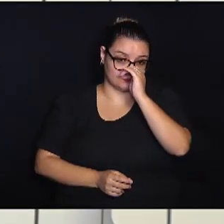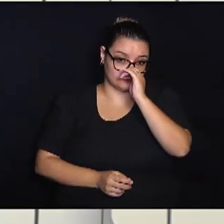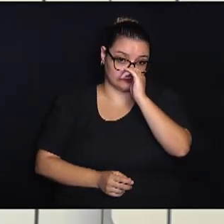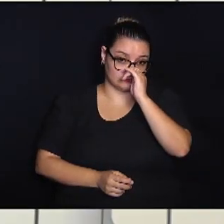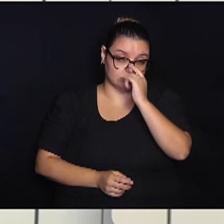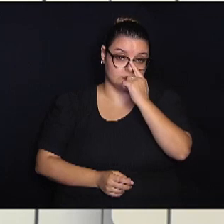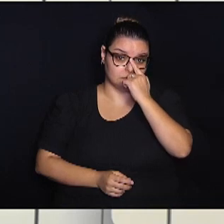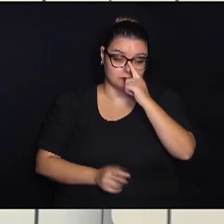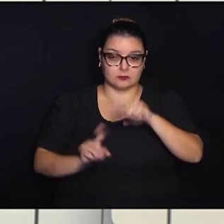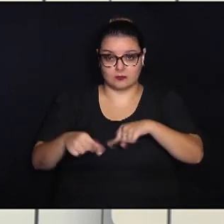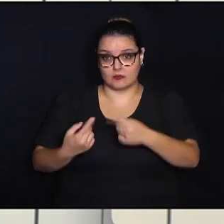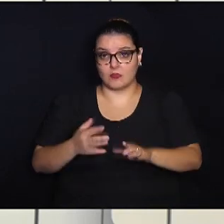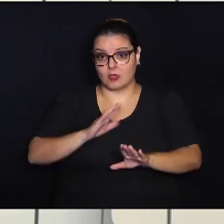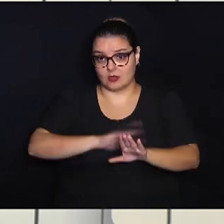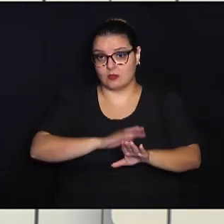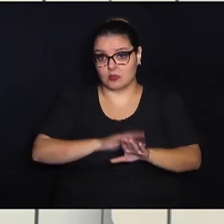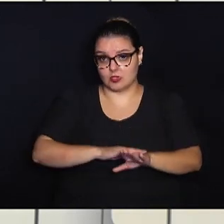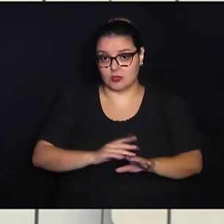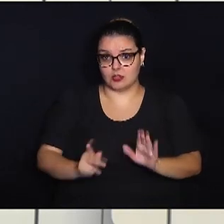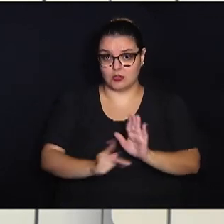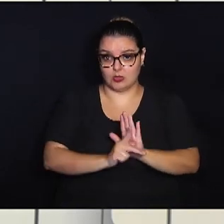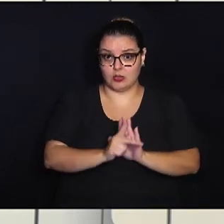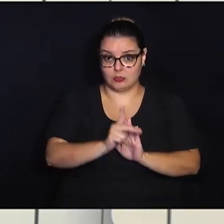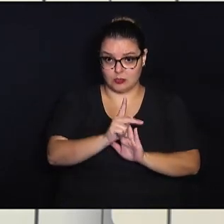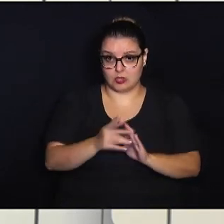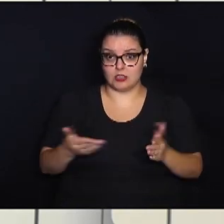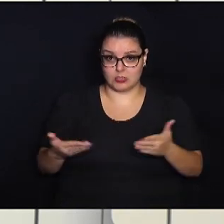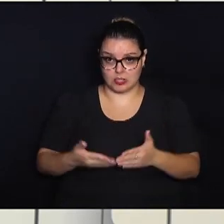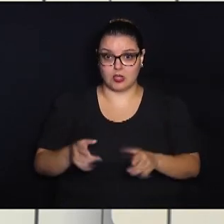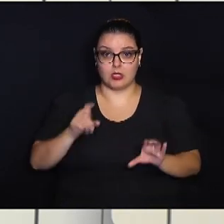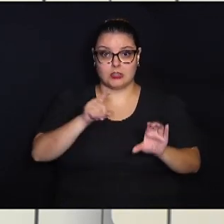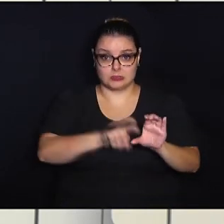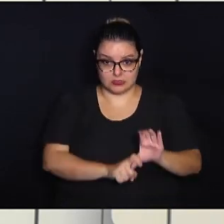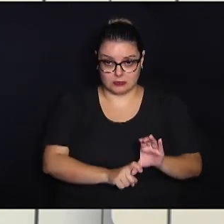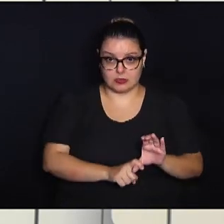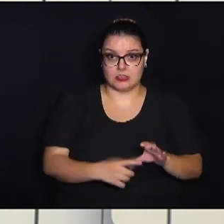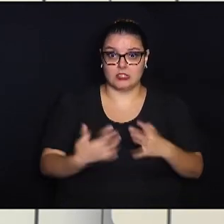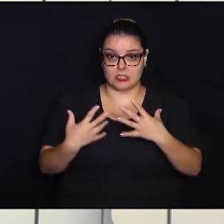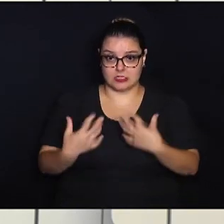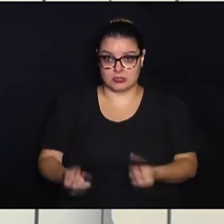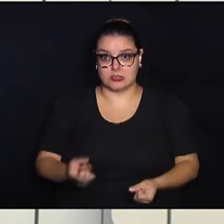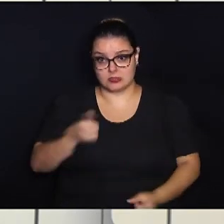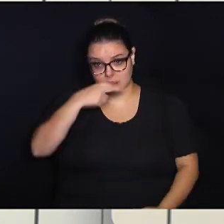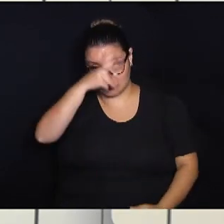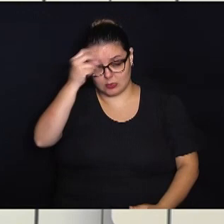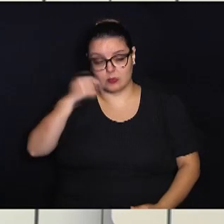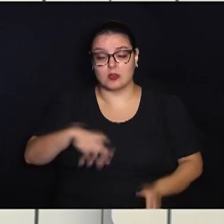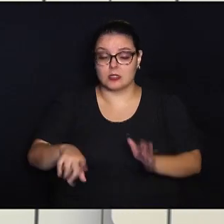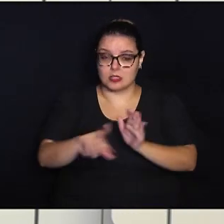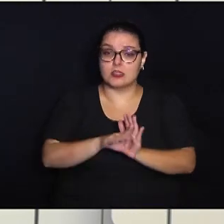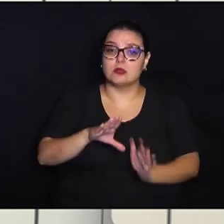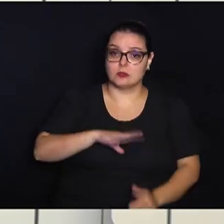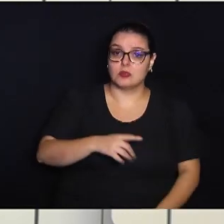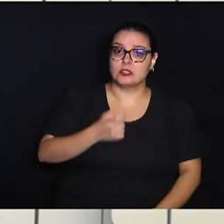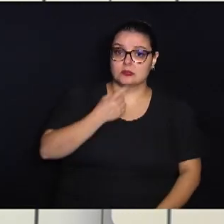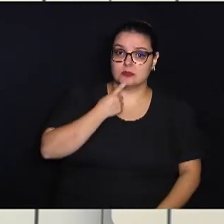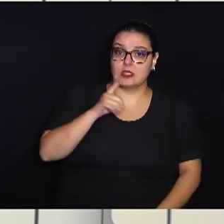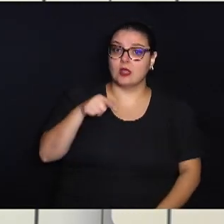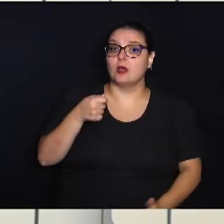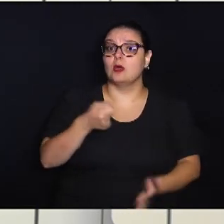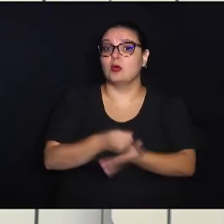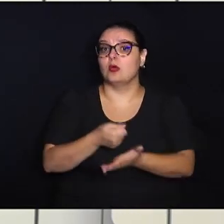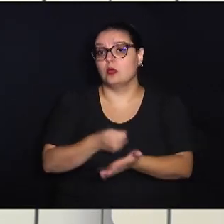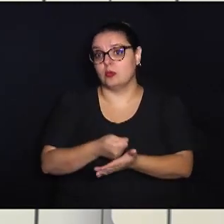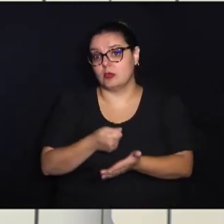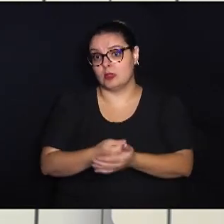Entre outras medidas, o projeto, que agora depende da sanção do prefeito para se tornar lei municipal, torna obrigatória